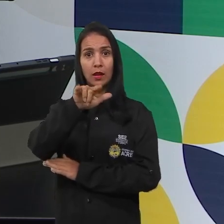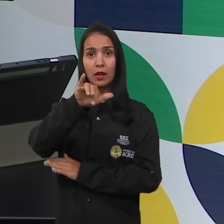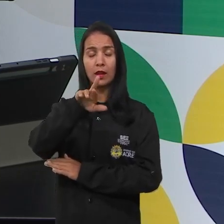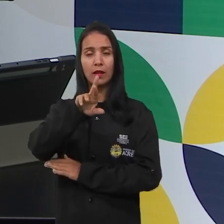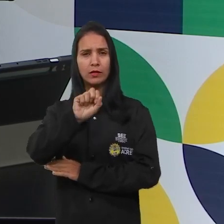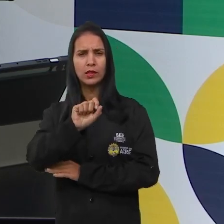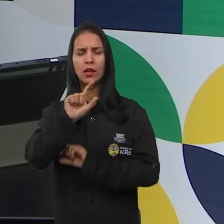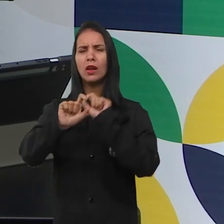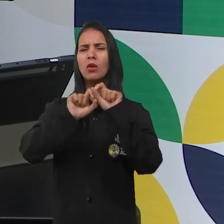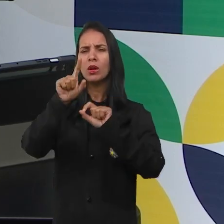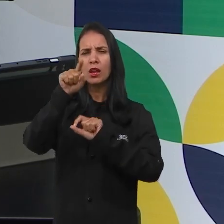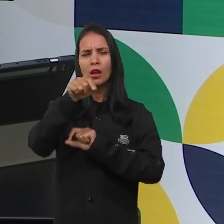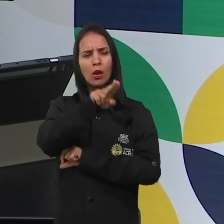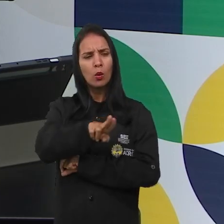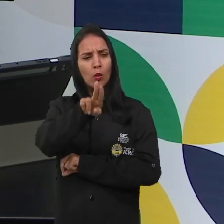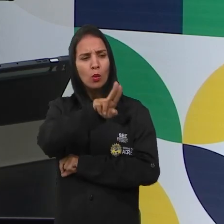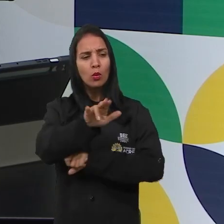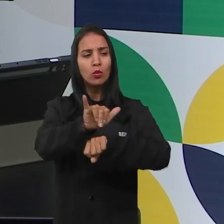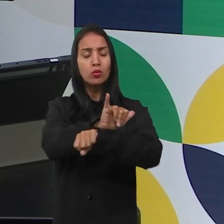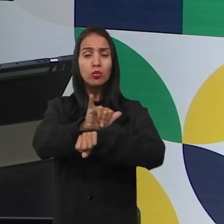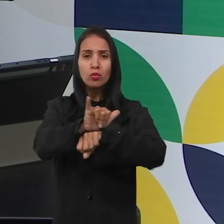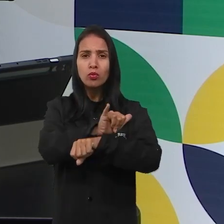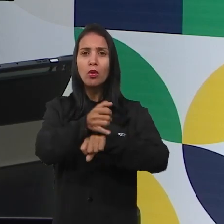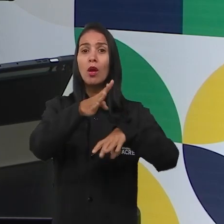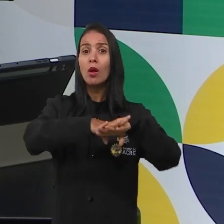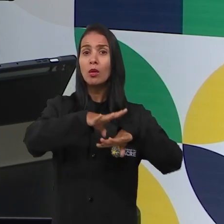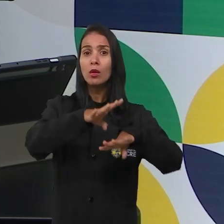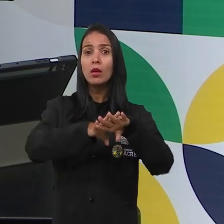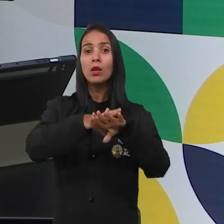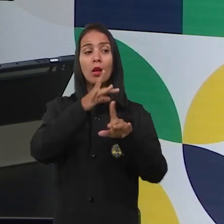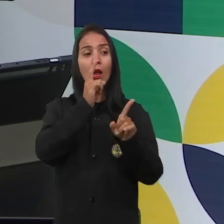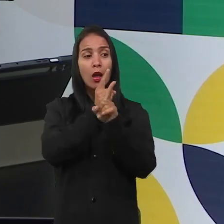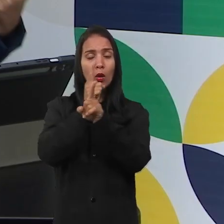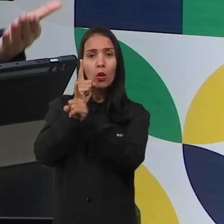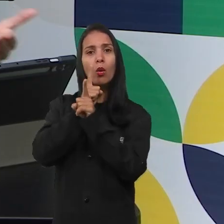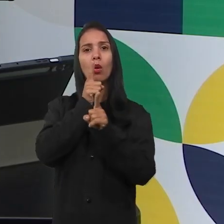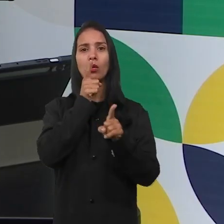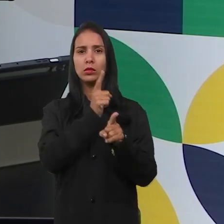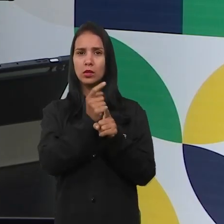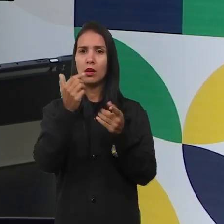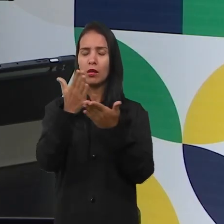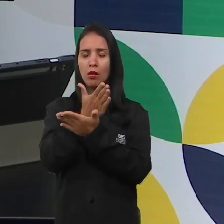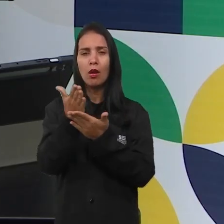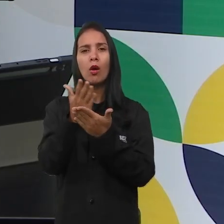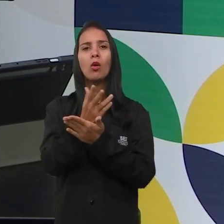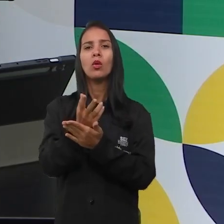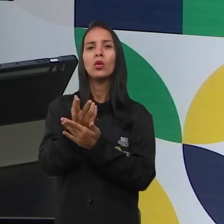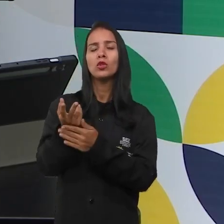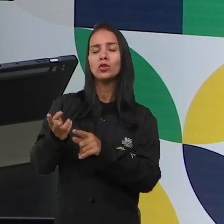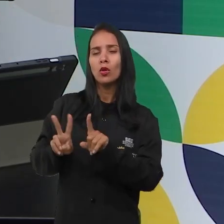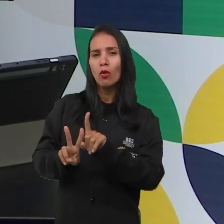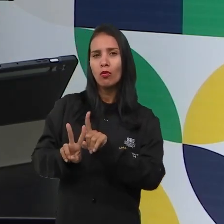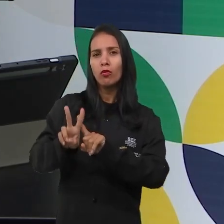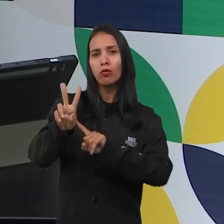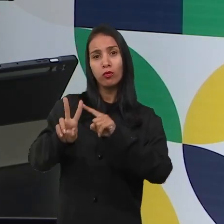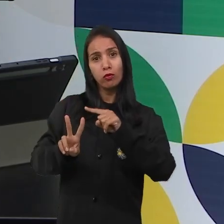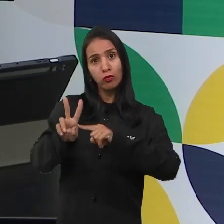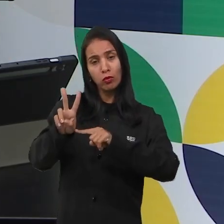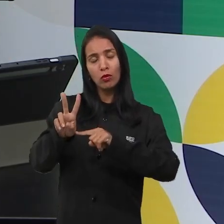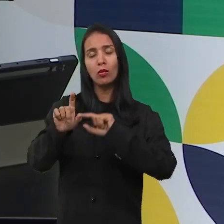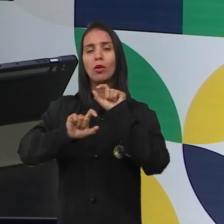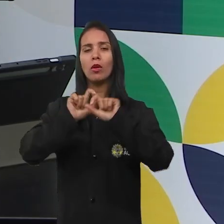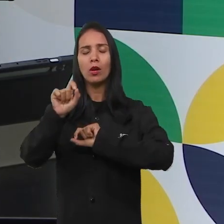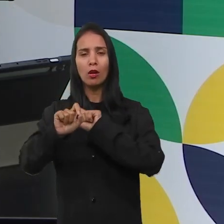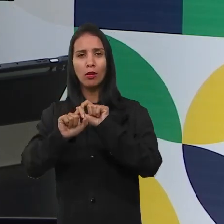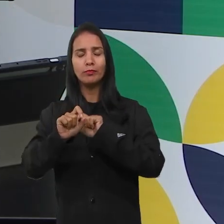permite encontrar volumes de alguns sólidos geométricos a partir de outros que nós já conhecemos. Ele se dá basicamente da seguinte